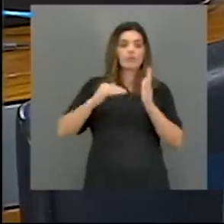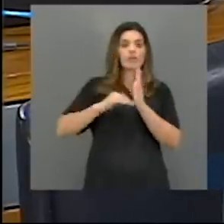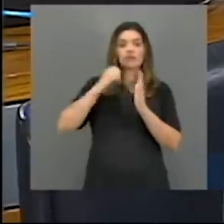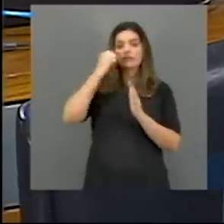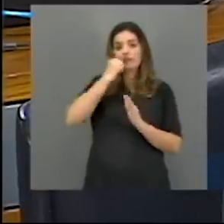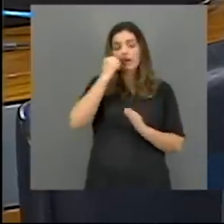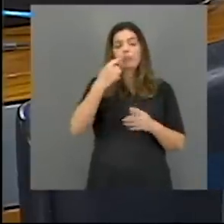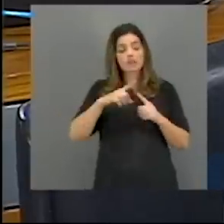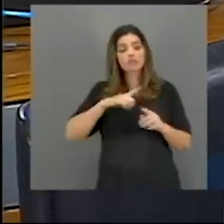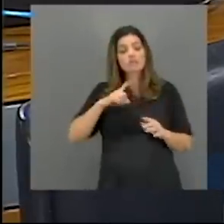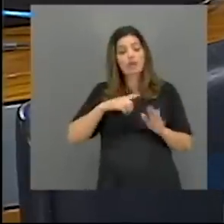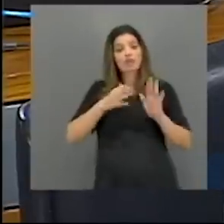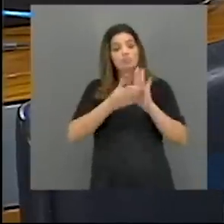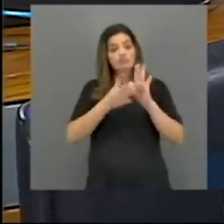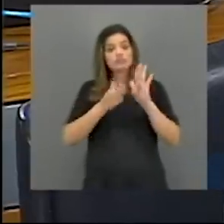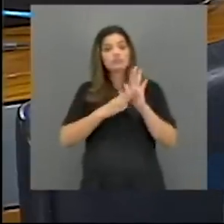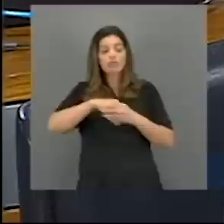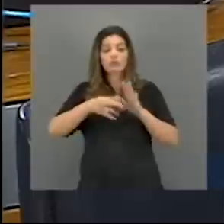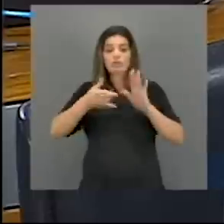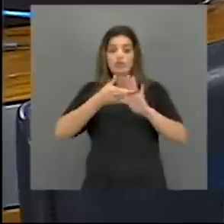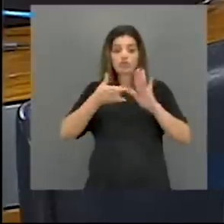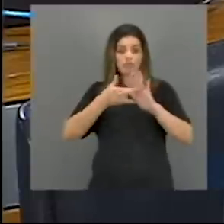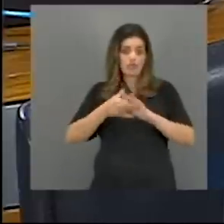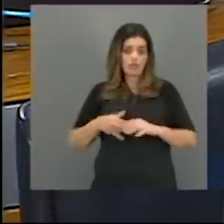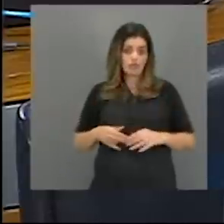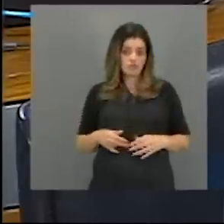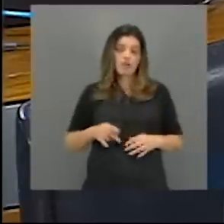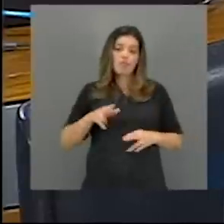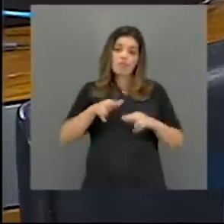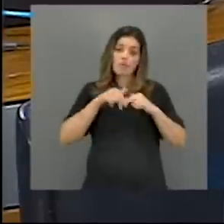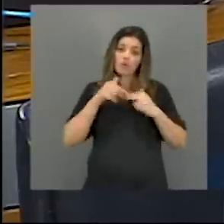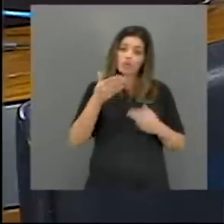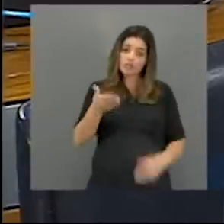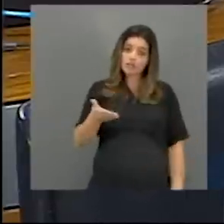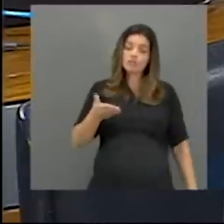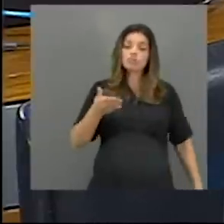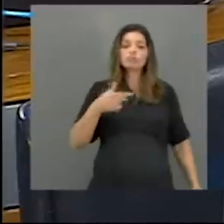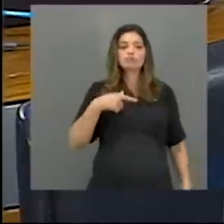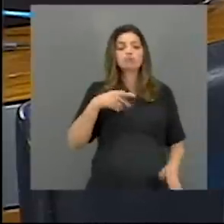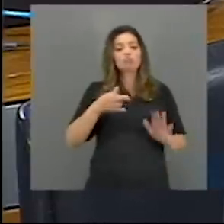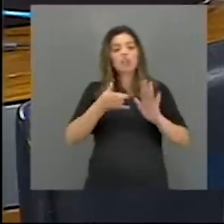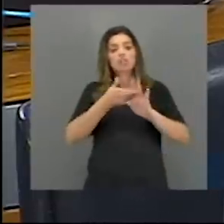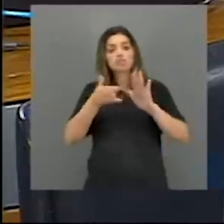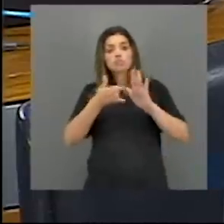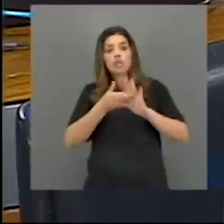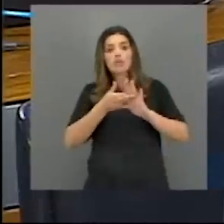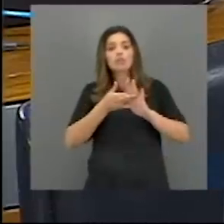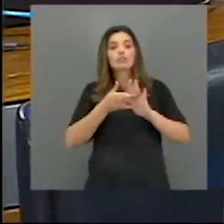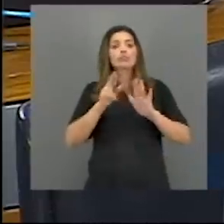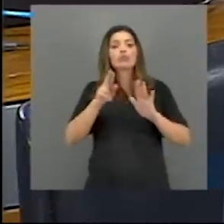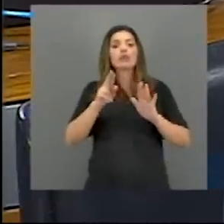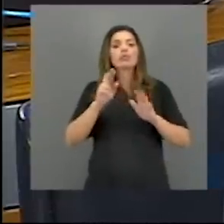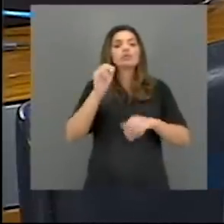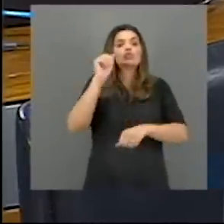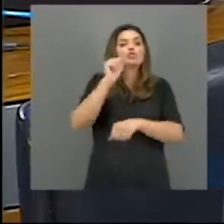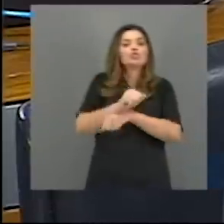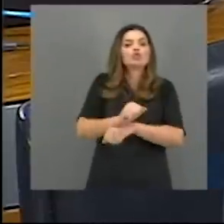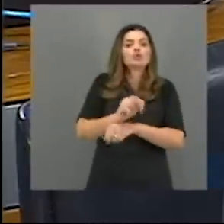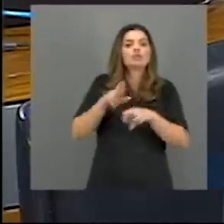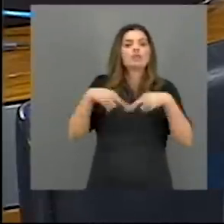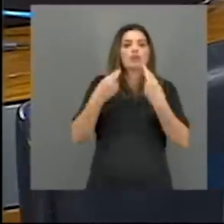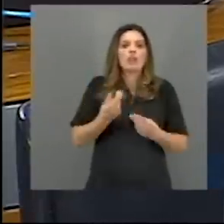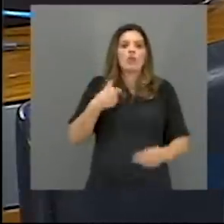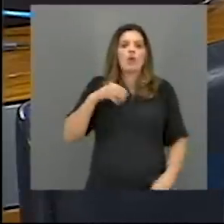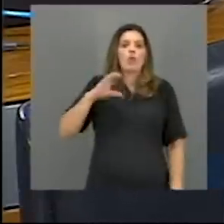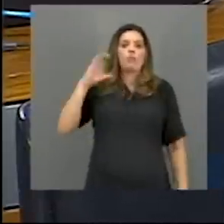porque há uma previsão expressa no regimento comum. Nesse sentido, nota-se que o regimento comum, quando trata da suspensão das reuniões, ele não é omisso.